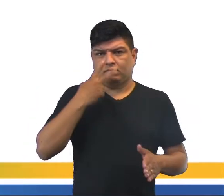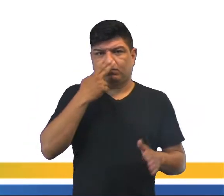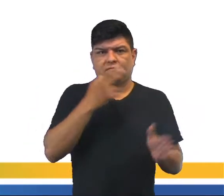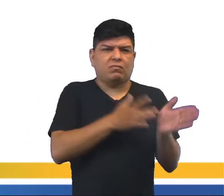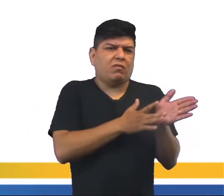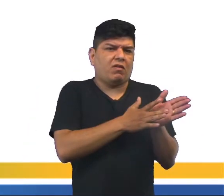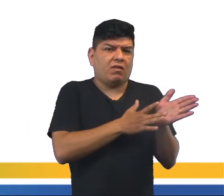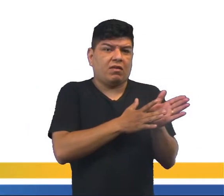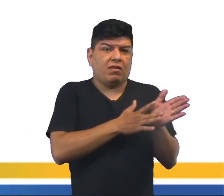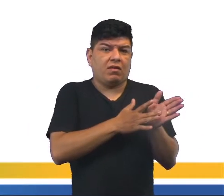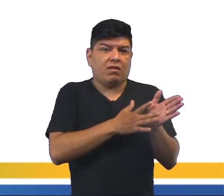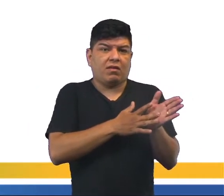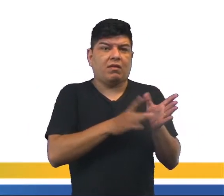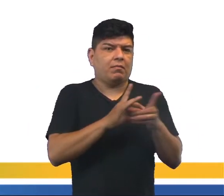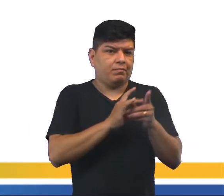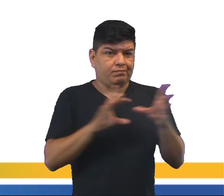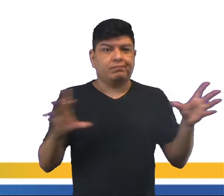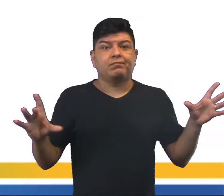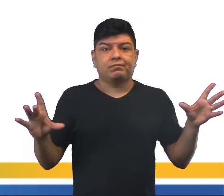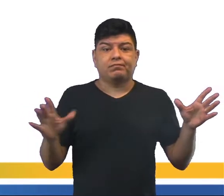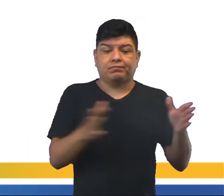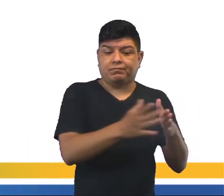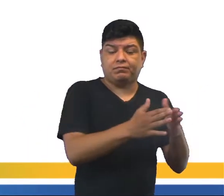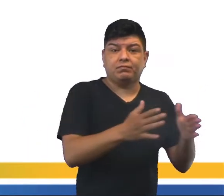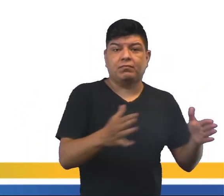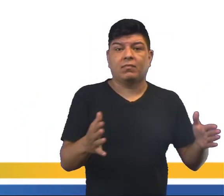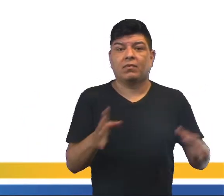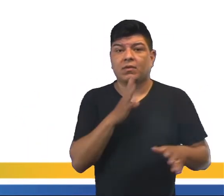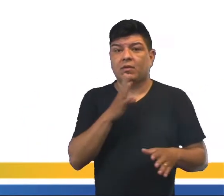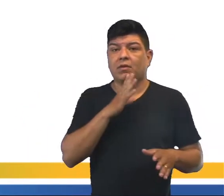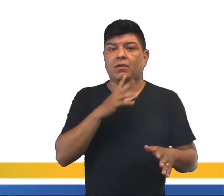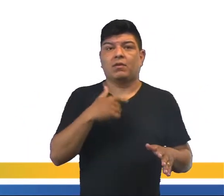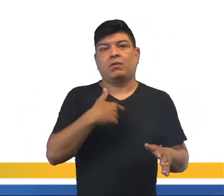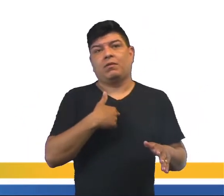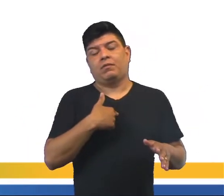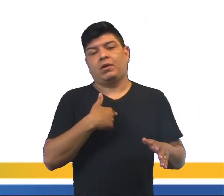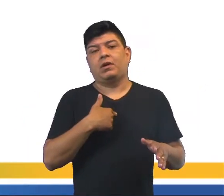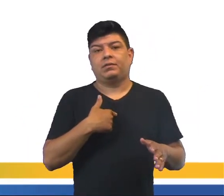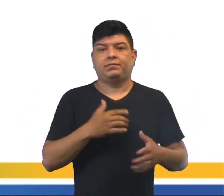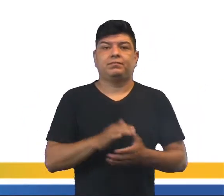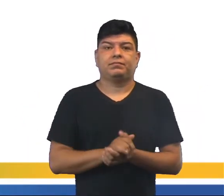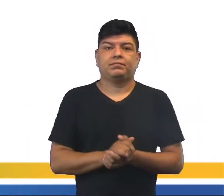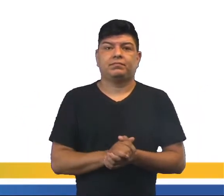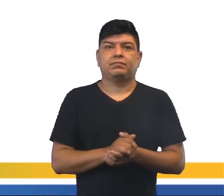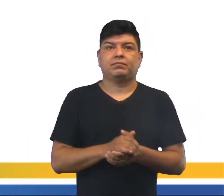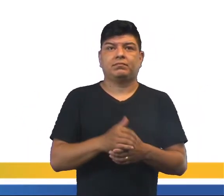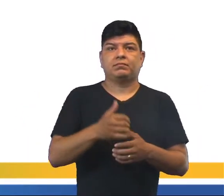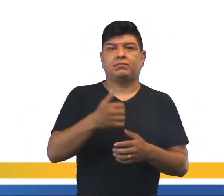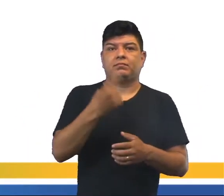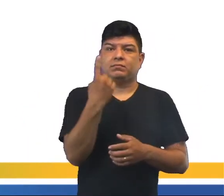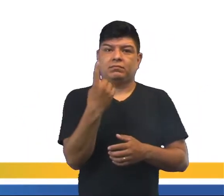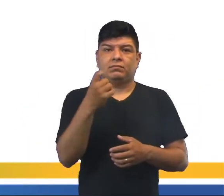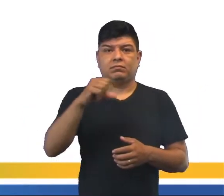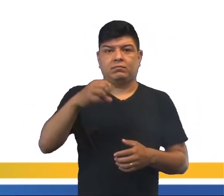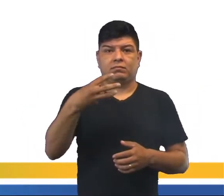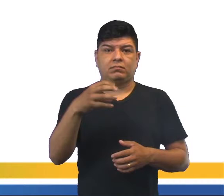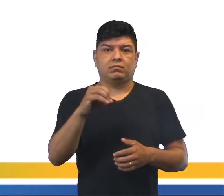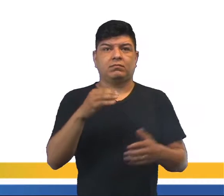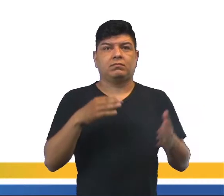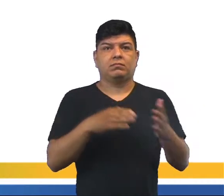disfarçado de um discurso democrático. Esse período é conhecido como Era Vargas, que vai de 1930